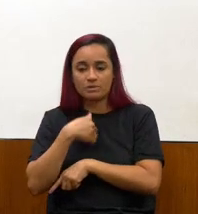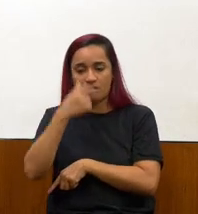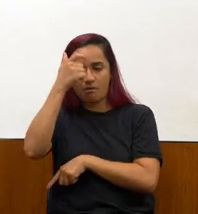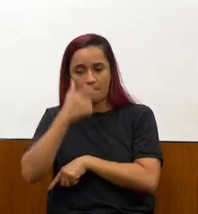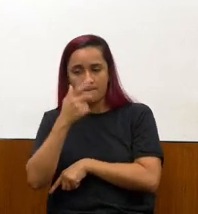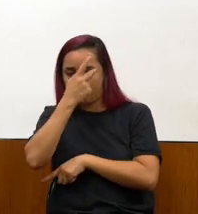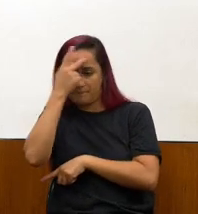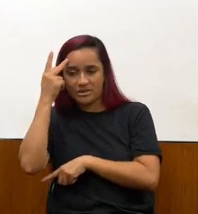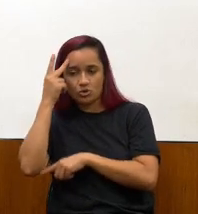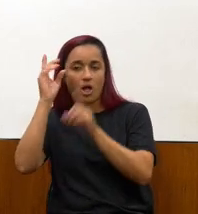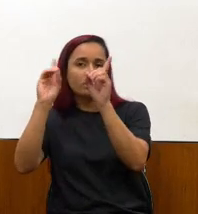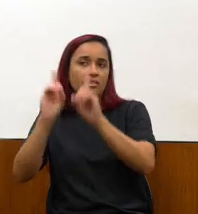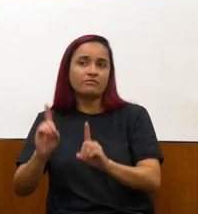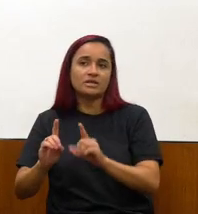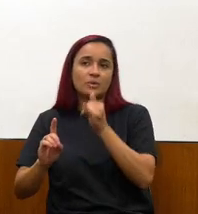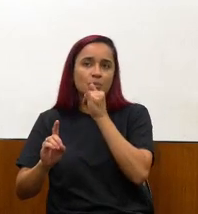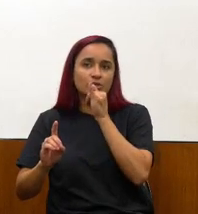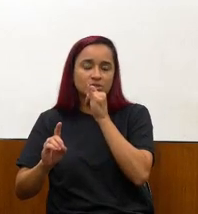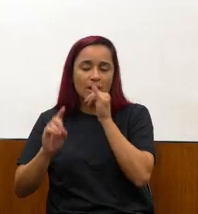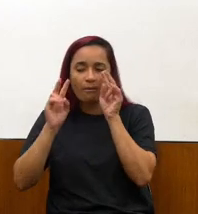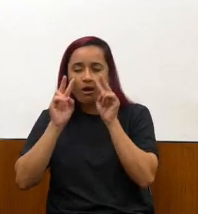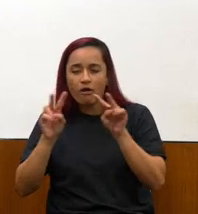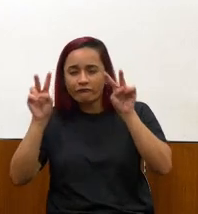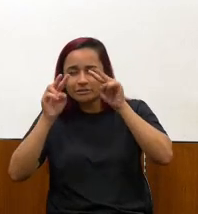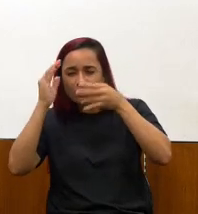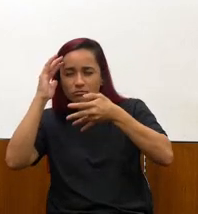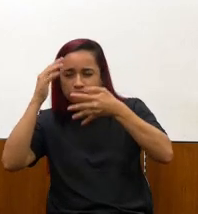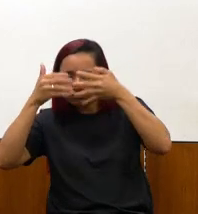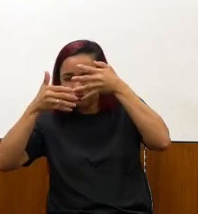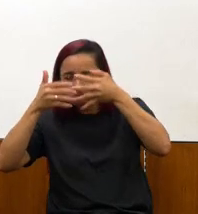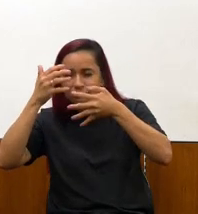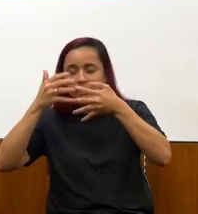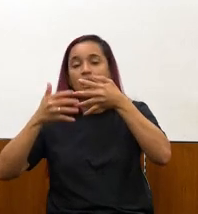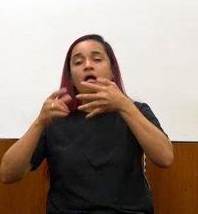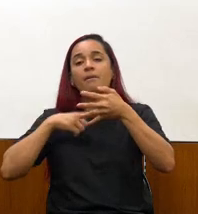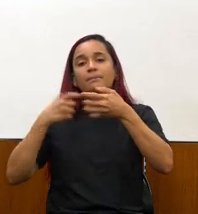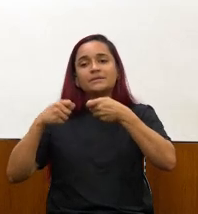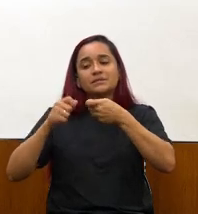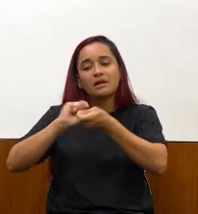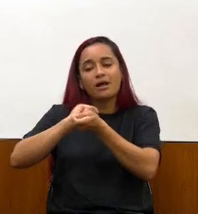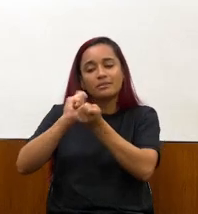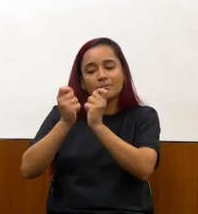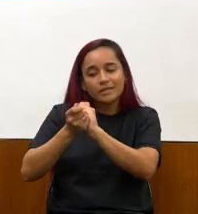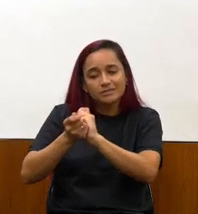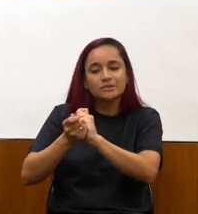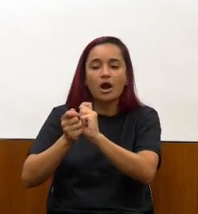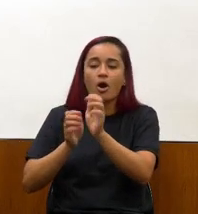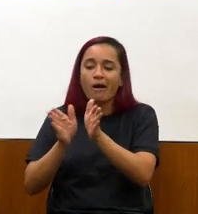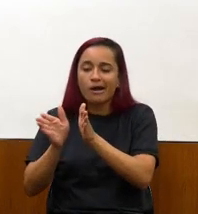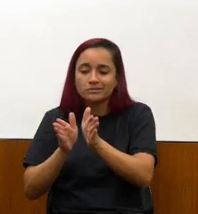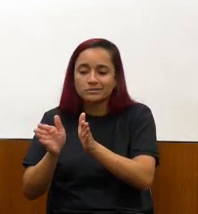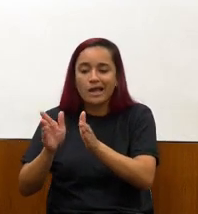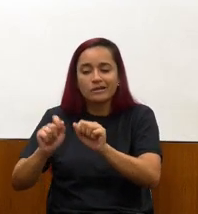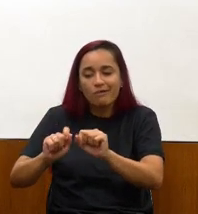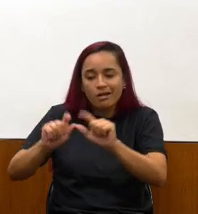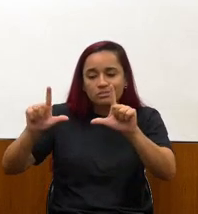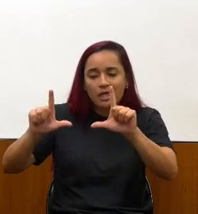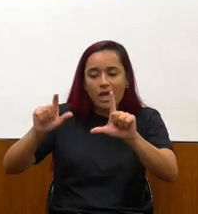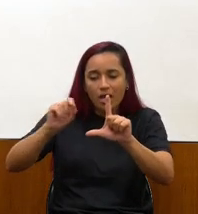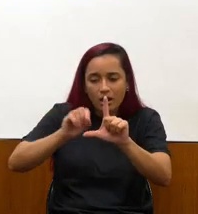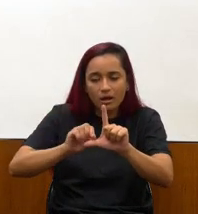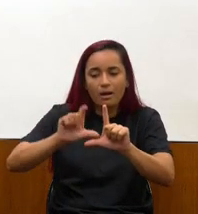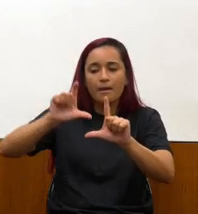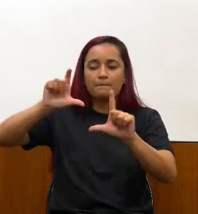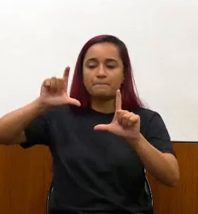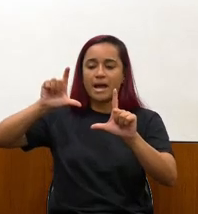de baixa visão, eu tenho que ter algum acesso, eu tenho que ter mecanismos diferentes, a minha tela tem que ser maior, a minha folha tem